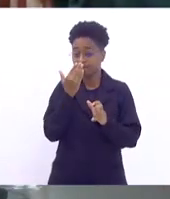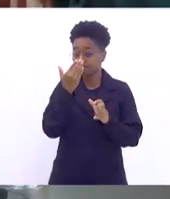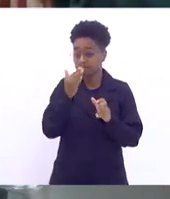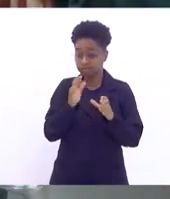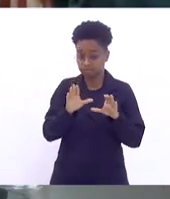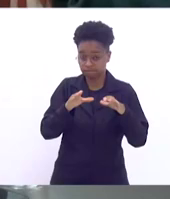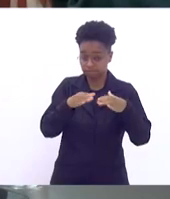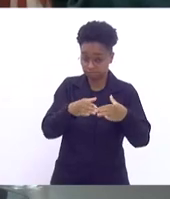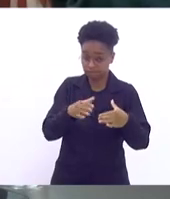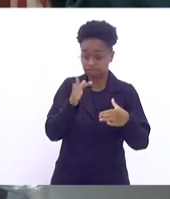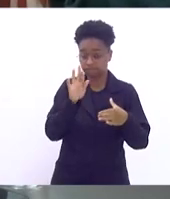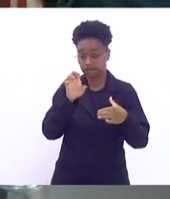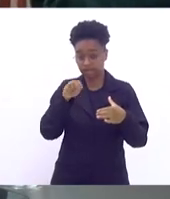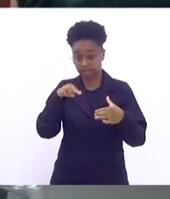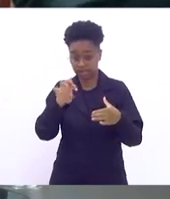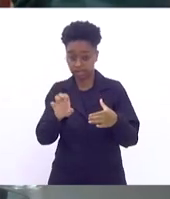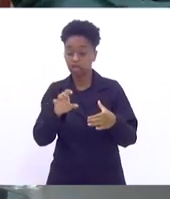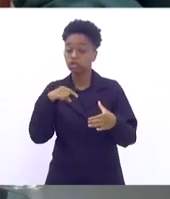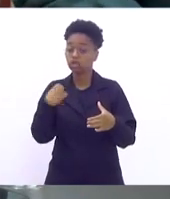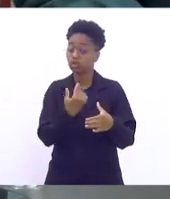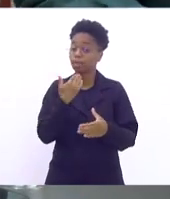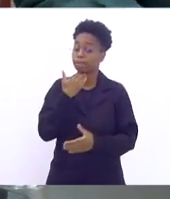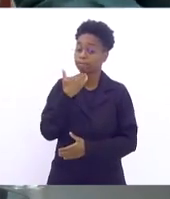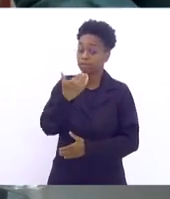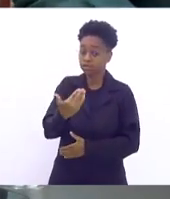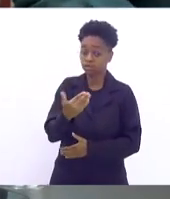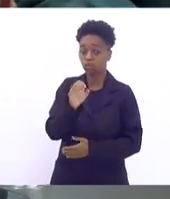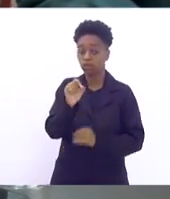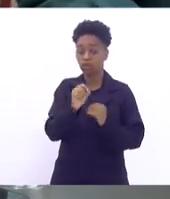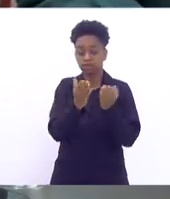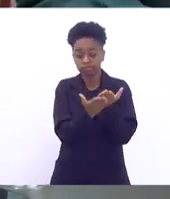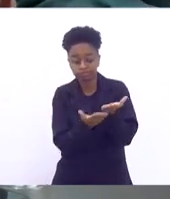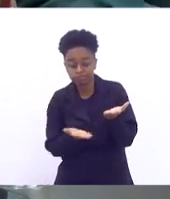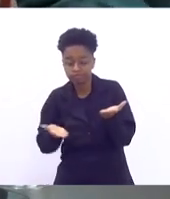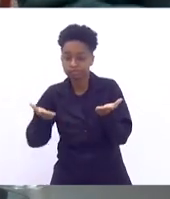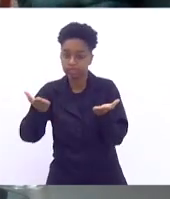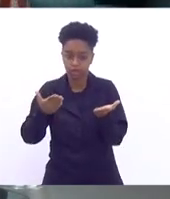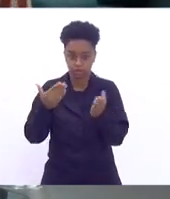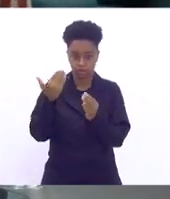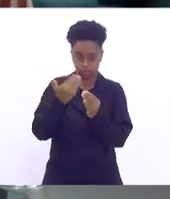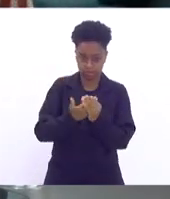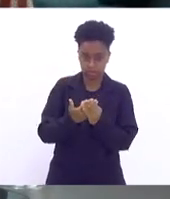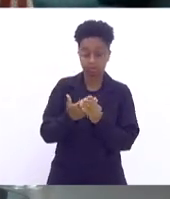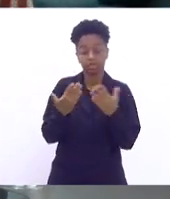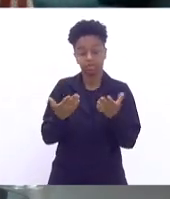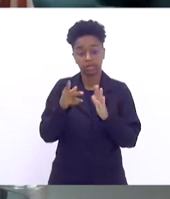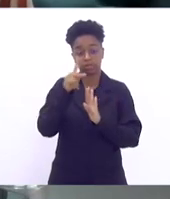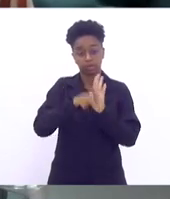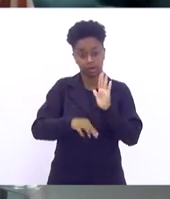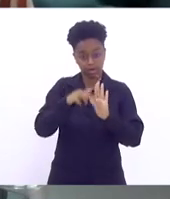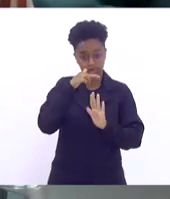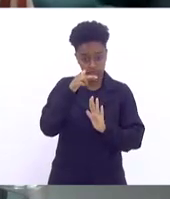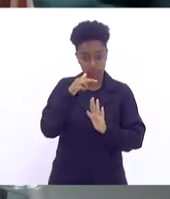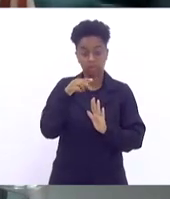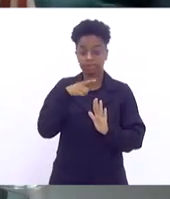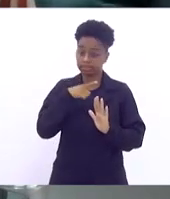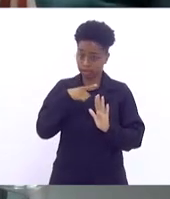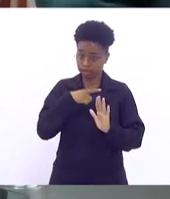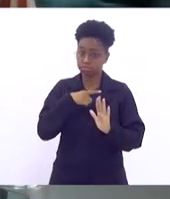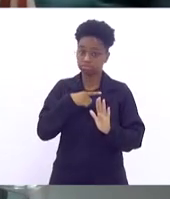desarquivamento do processo tá publicado no Diário Oficial de hoje então o projeto de resolução existe